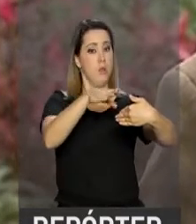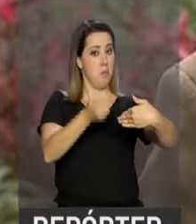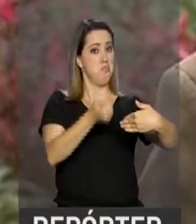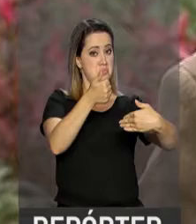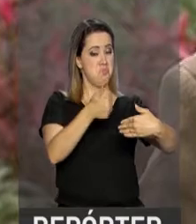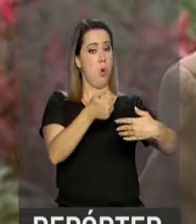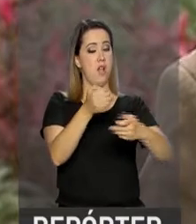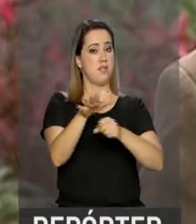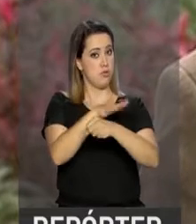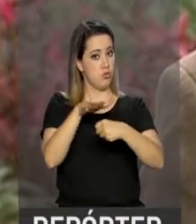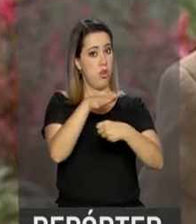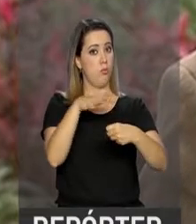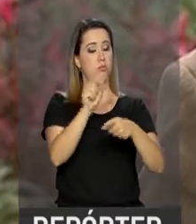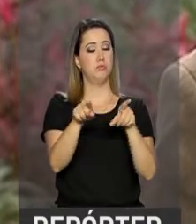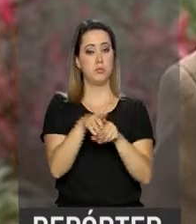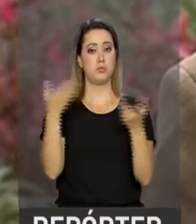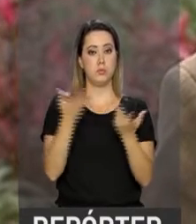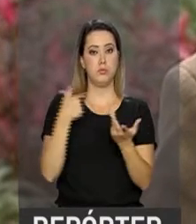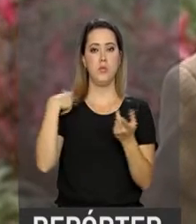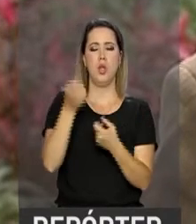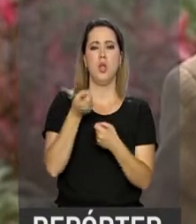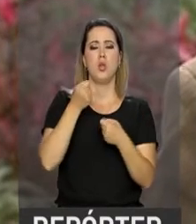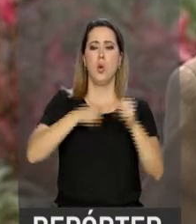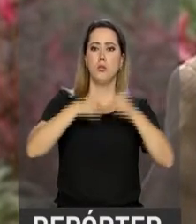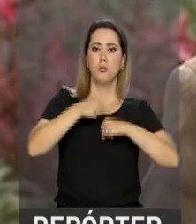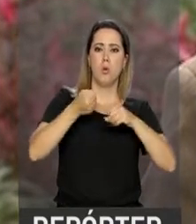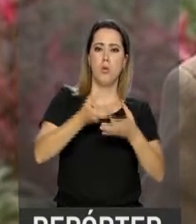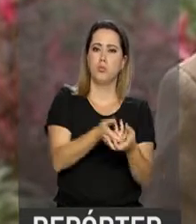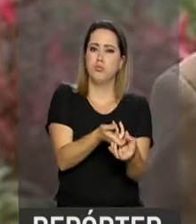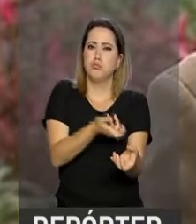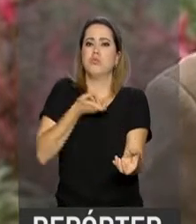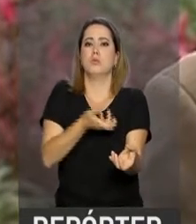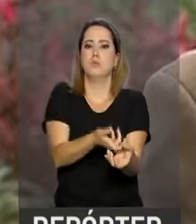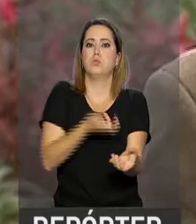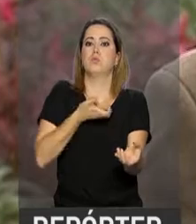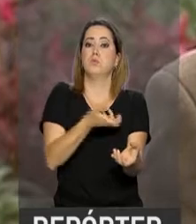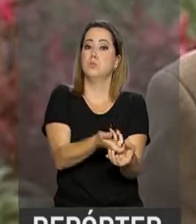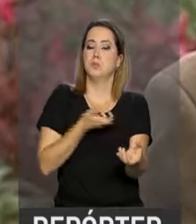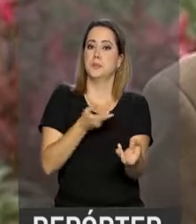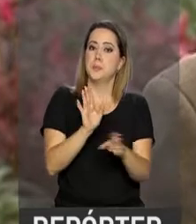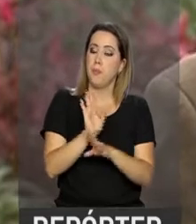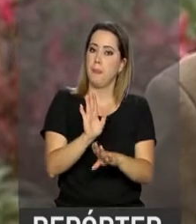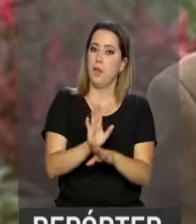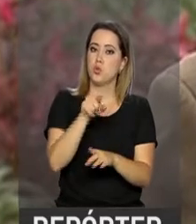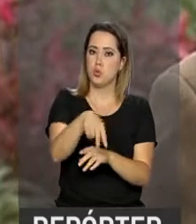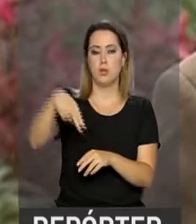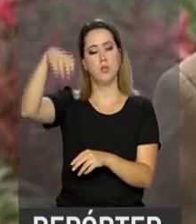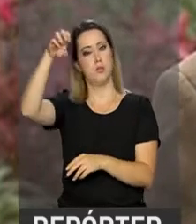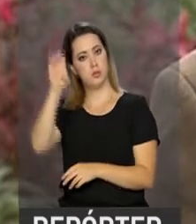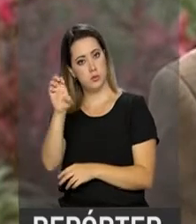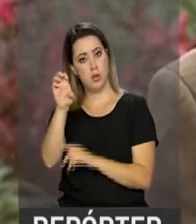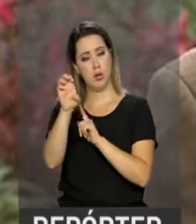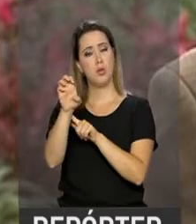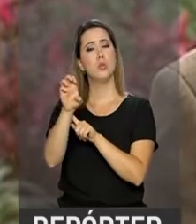d'água. O sistema de bombeamento, que foi fundamental para os paulistas enfrentarem a crise hídrica, agora faz esse trabalho em estados